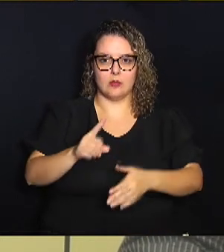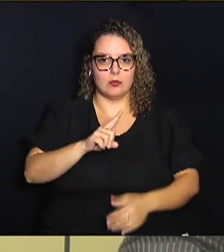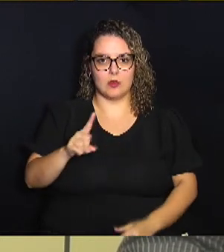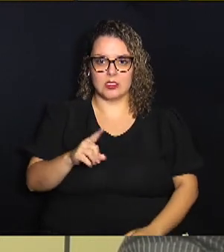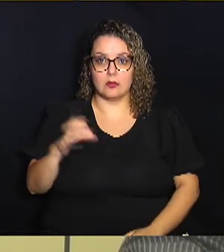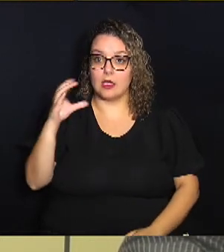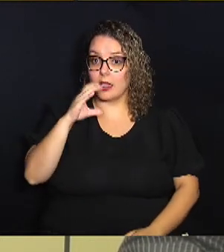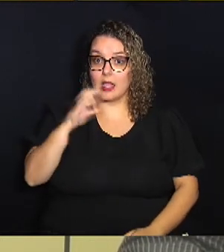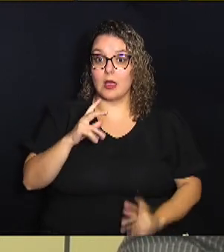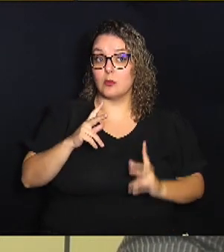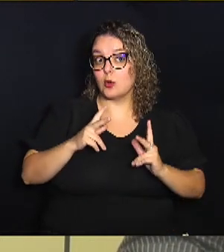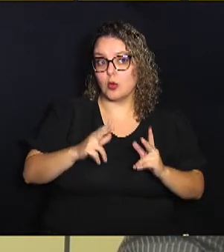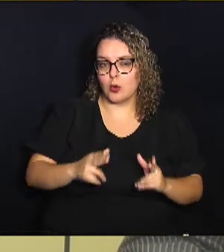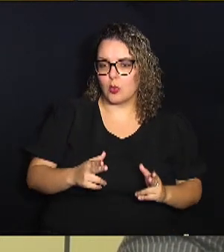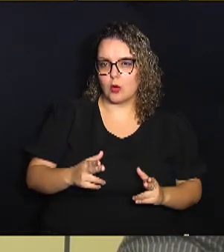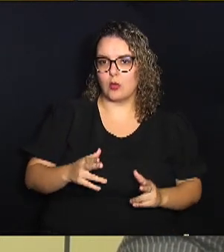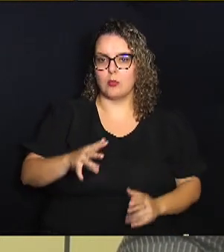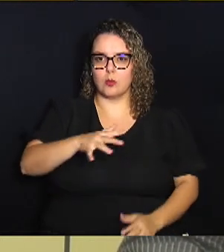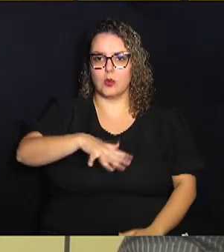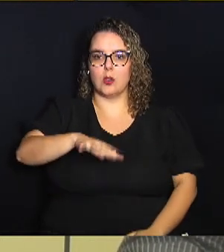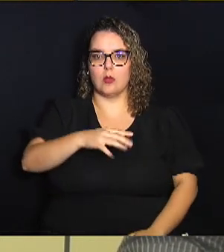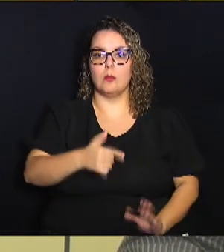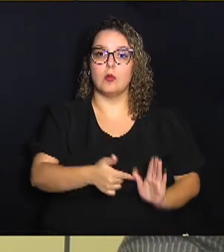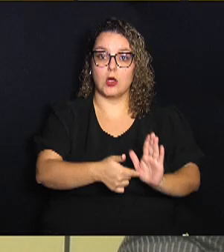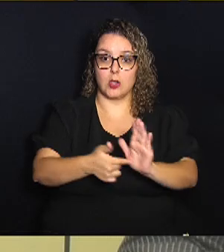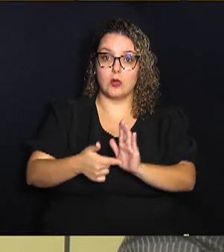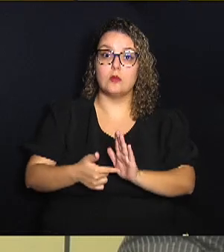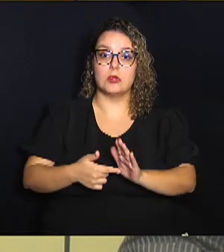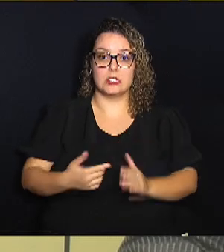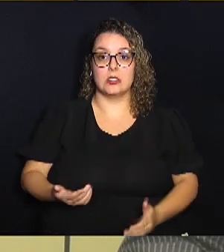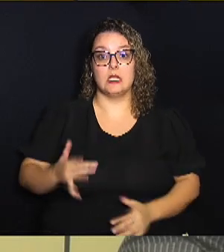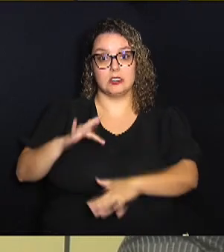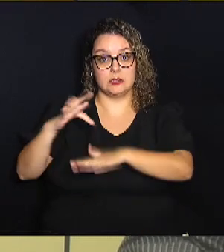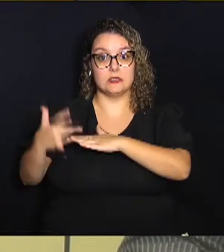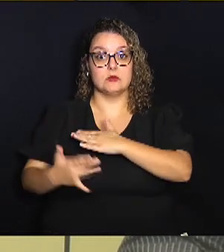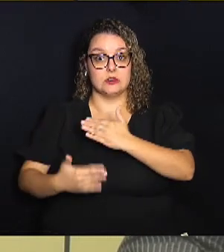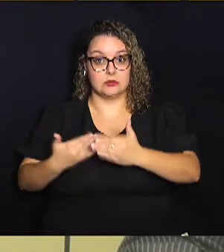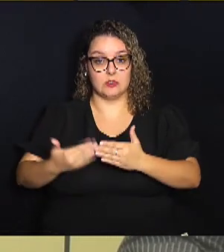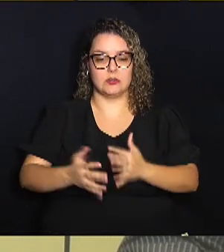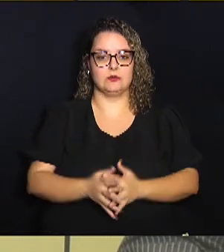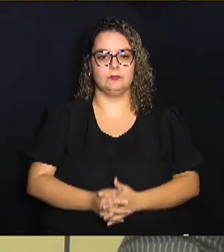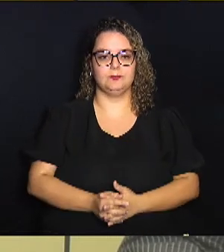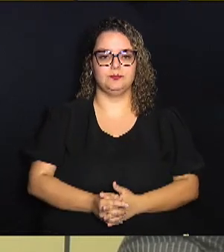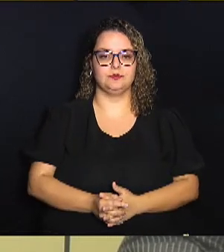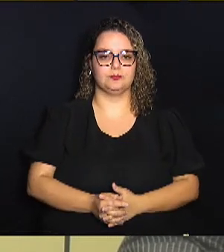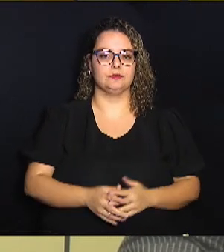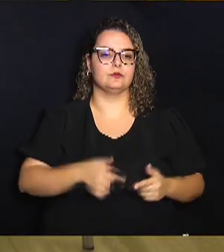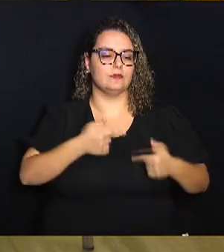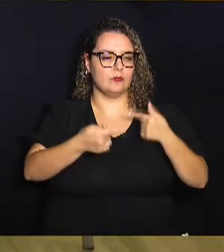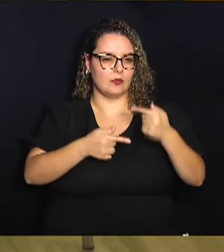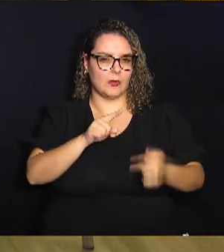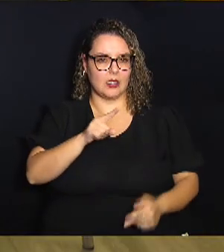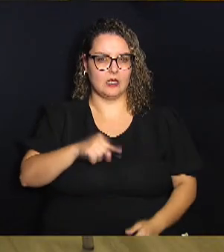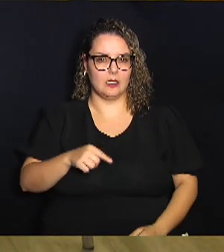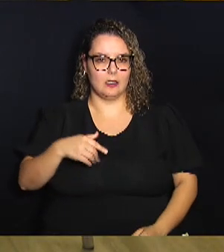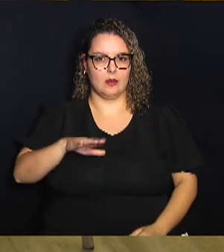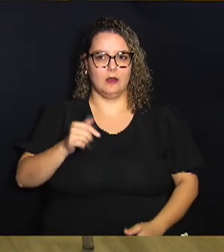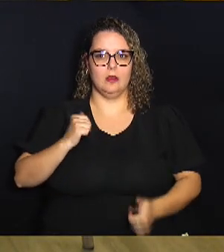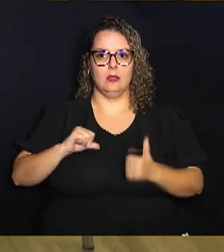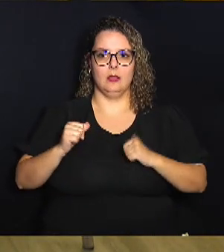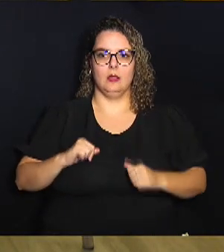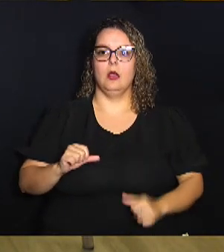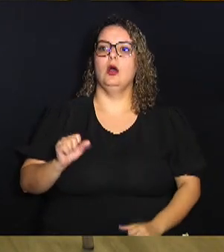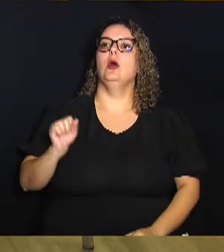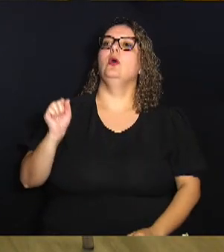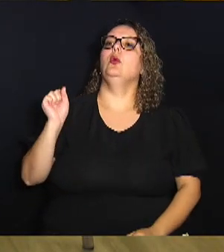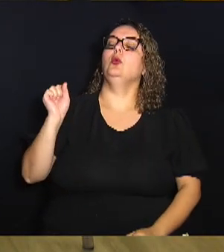rápido quanto o mercado se mostra, né? As mídias se mostram. A geração Z, ela é mais ansiosa? Eu acho que